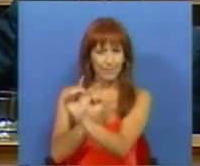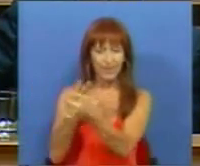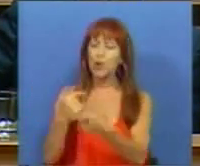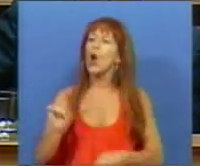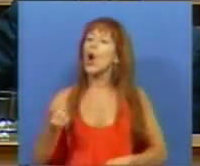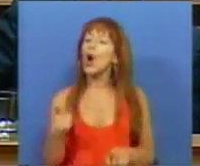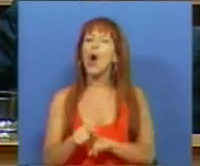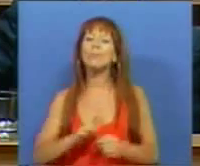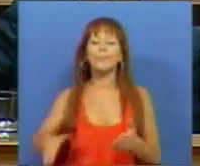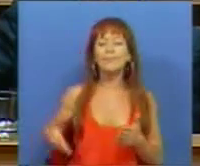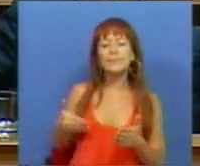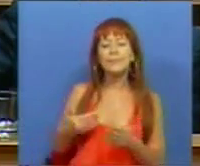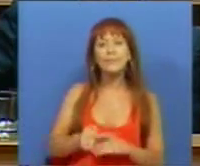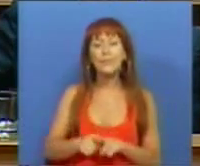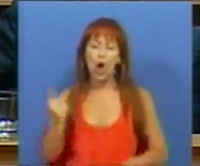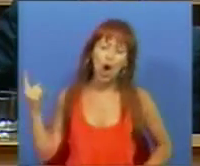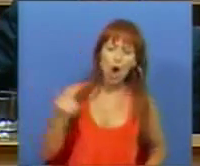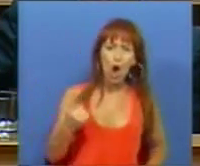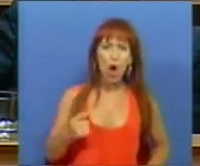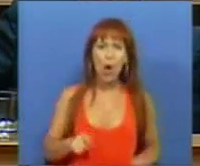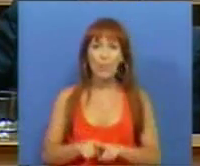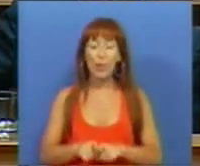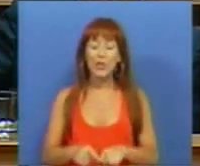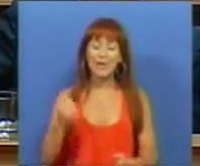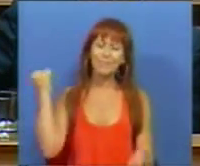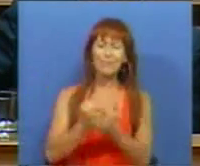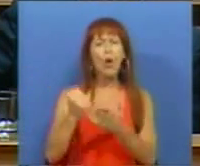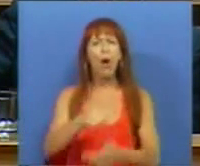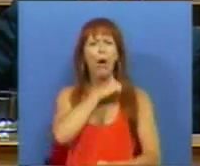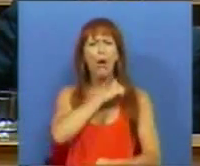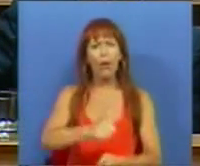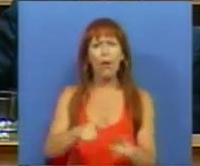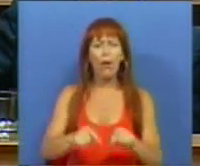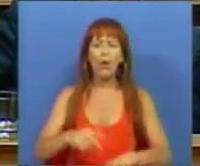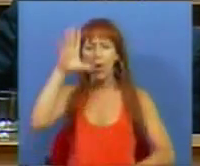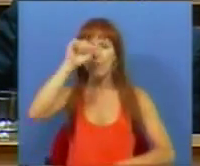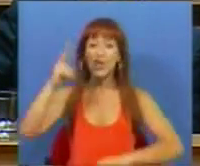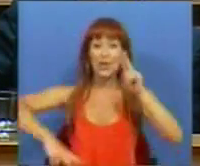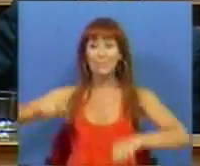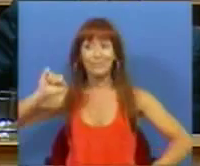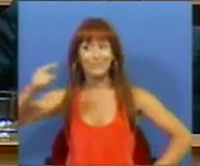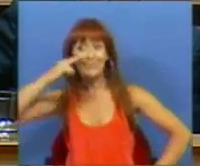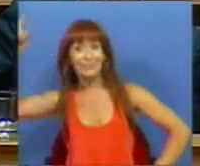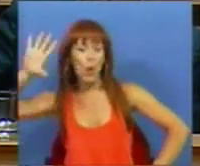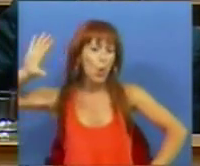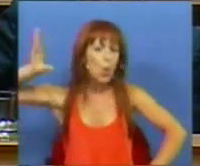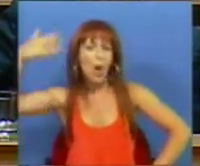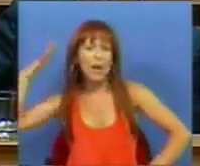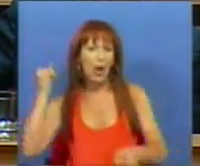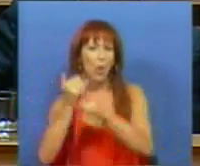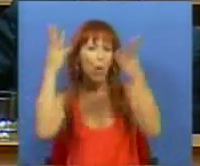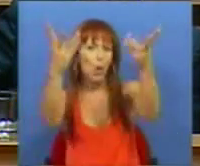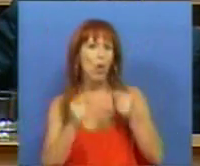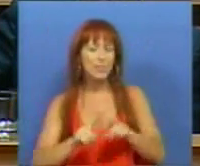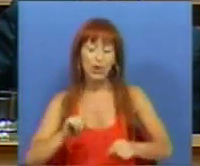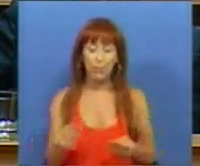é mais do que a proposta de impor o visto prévio do Ministro das Finanças da Alemanha a qualquer orçamento